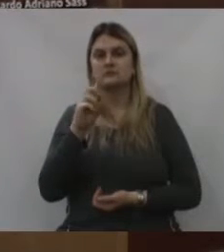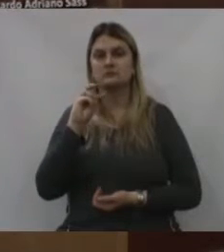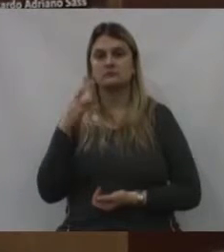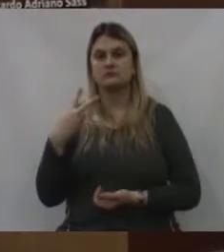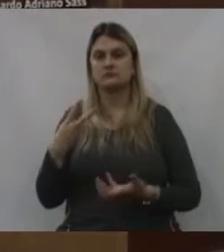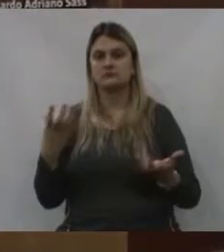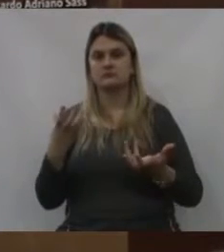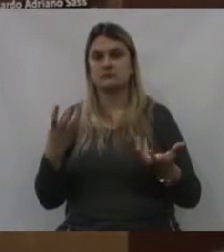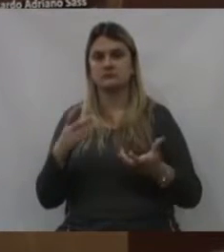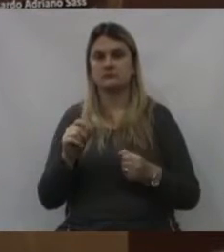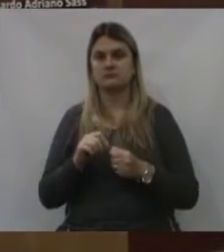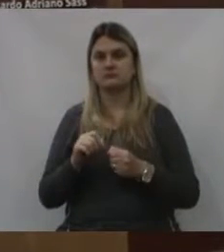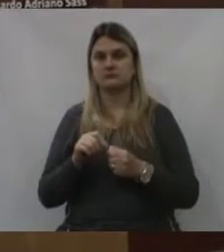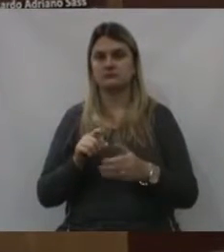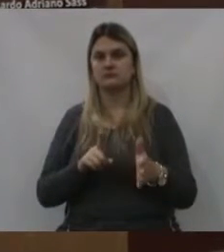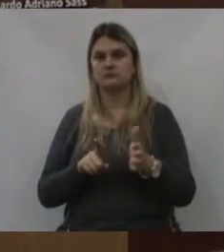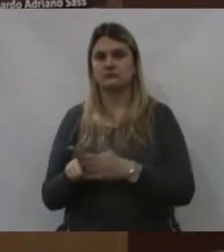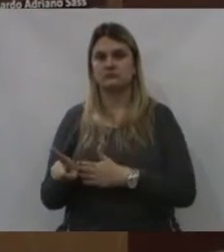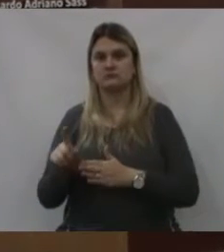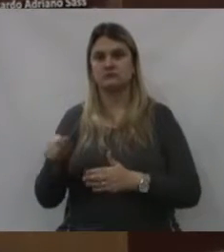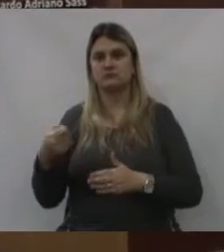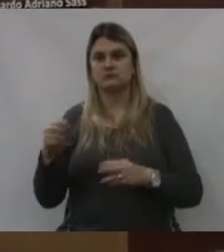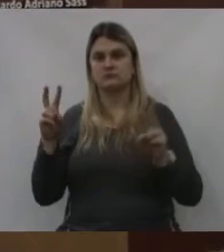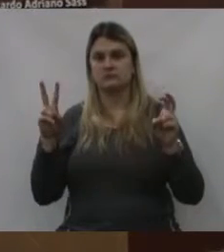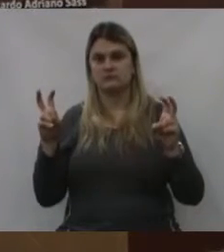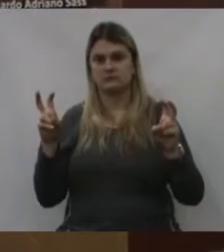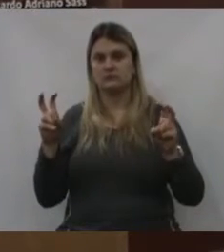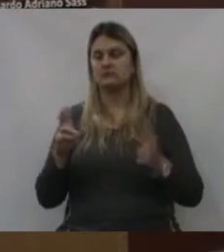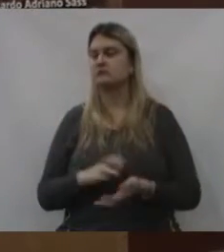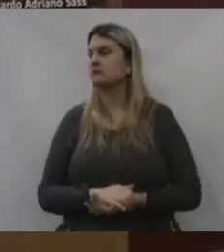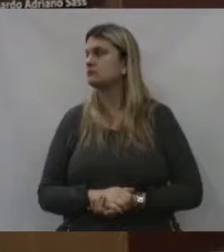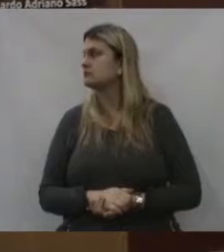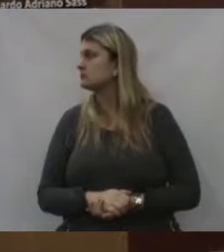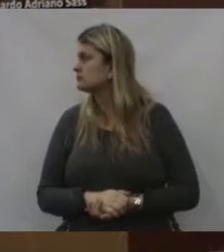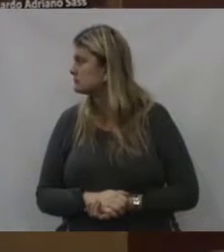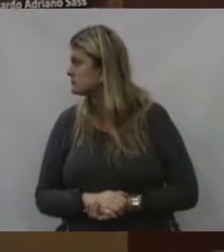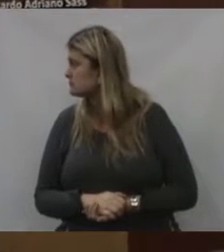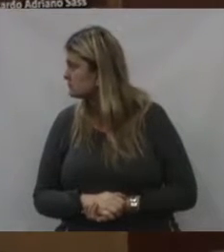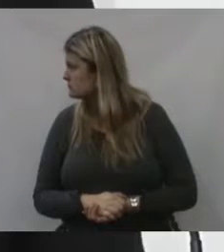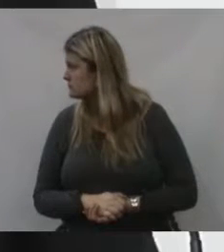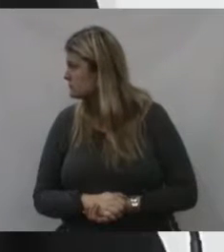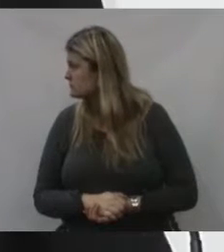Se tiver algum vereador que quer fazer alguma pergunta exatamente do assunto tratado.